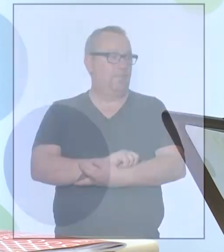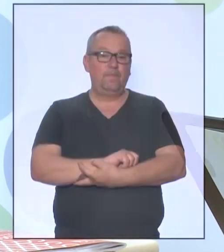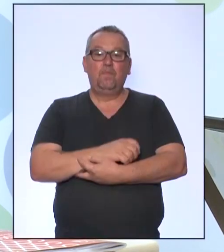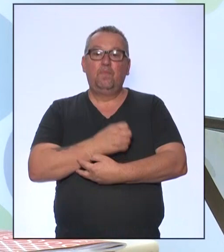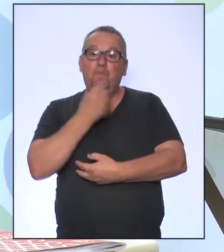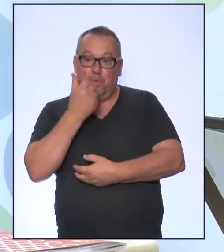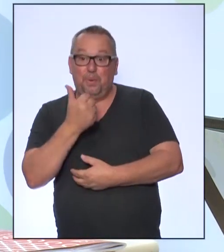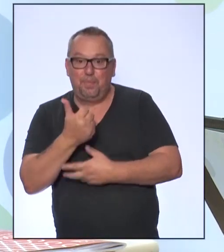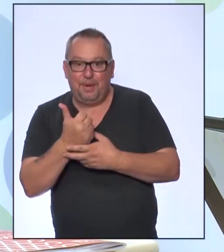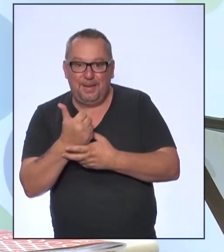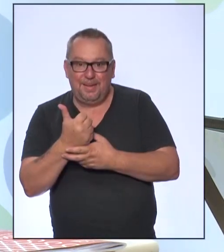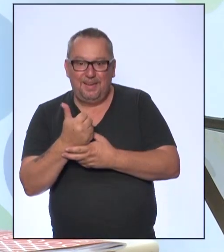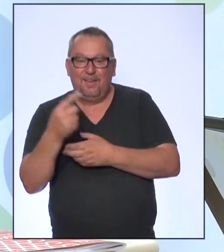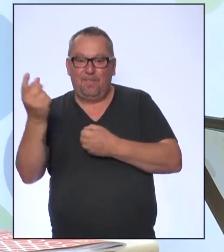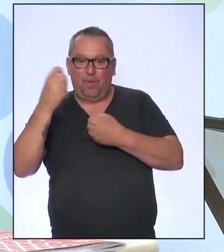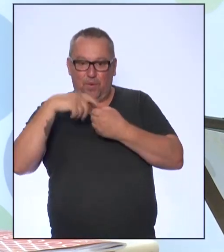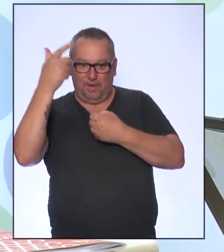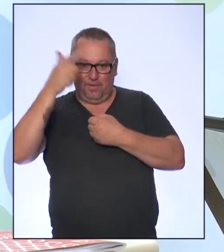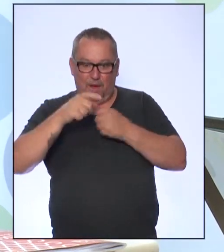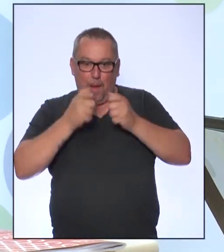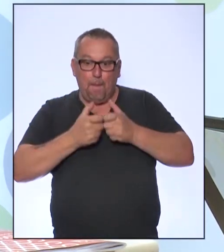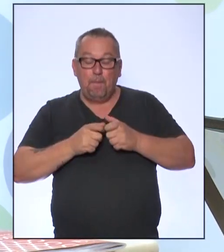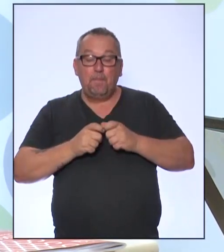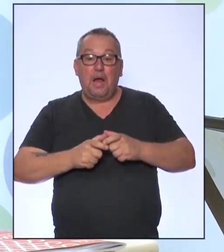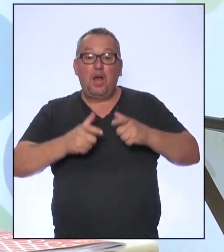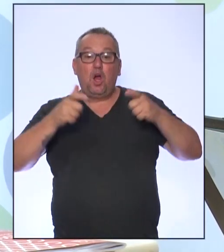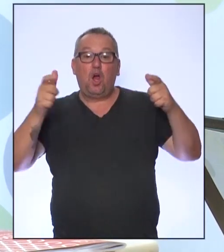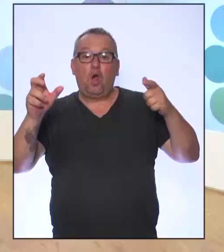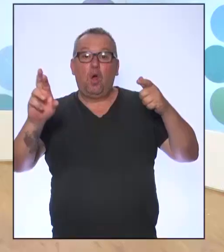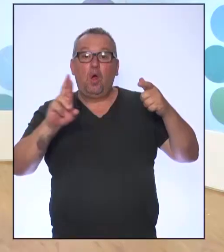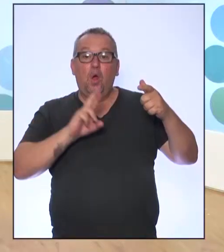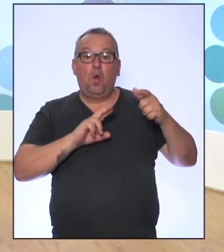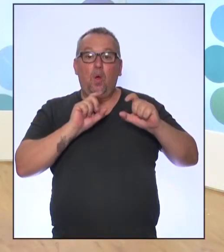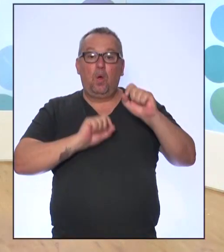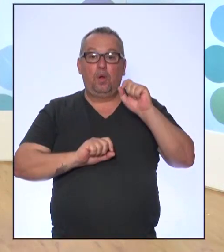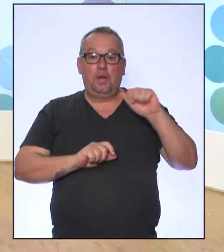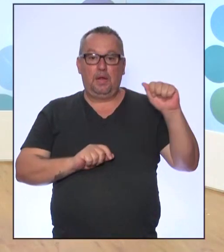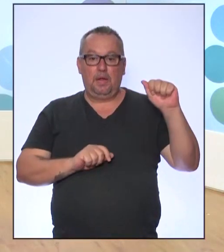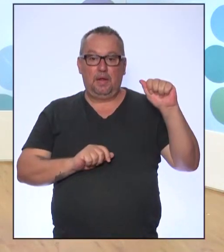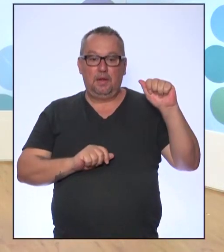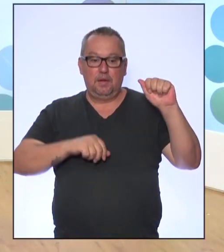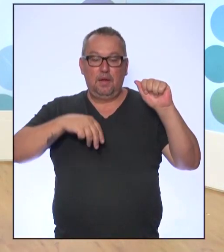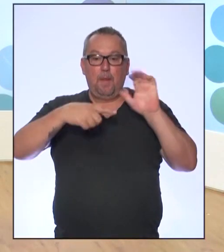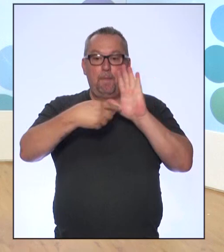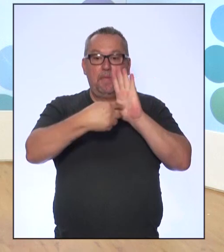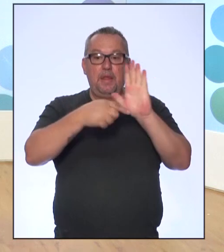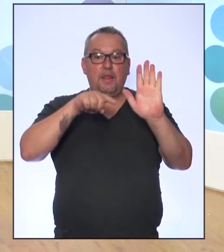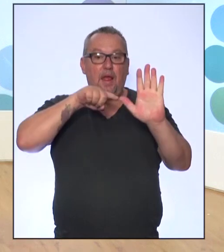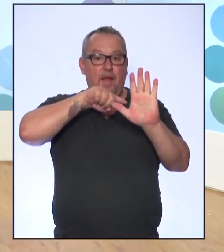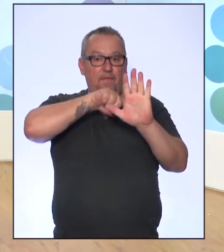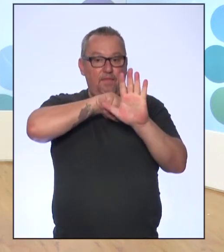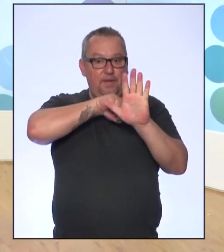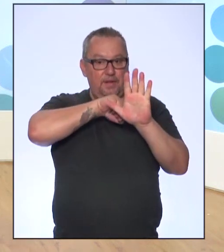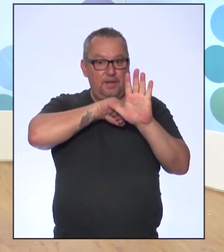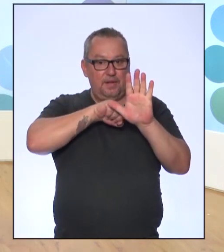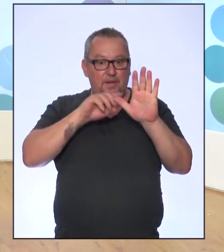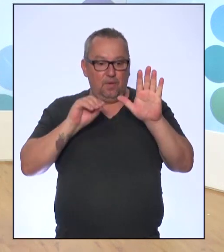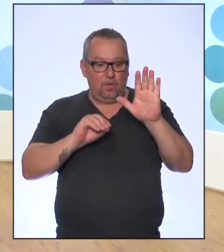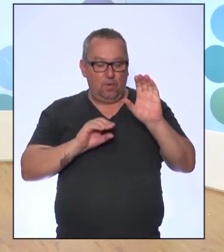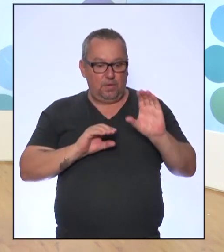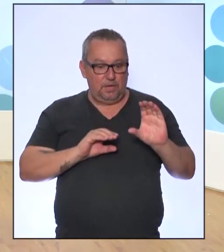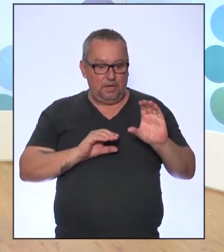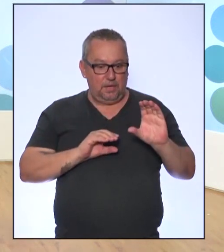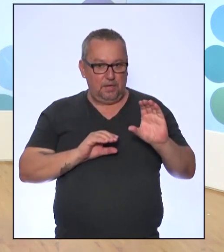Muito bem. Voltando, a maioria respondeu que é A, metáfora. Aí o Diogo colocou a C, a